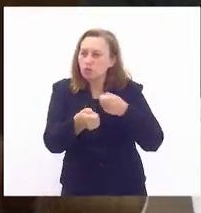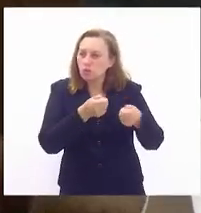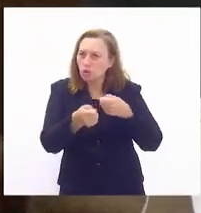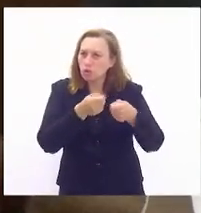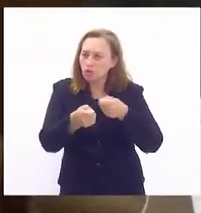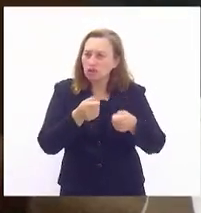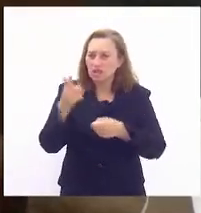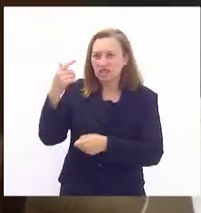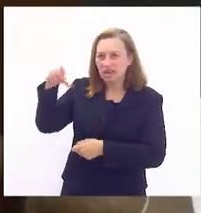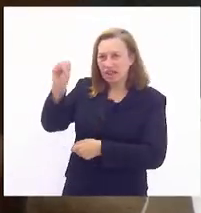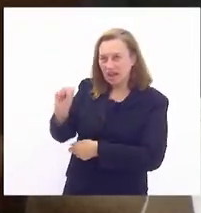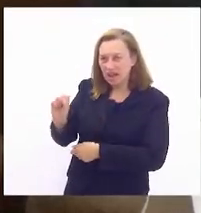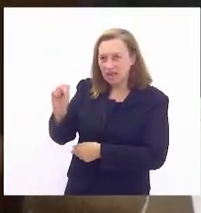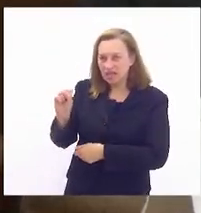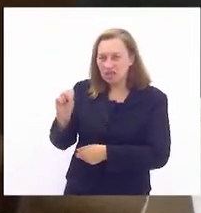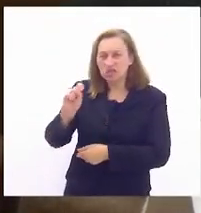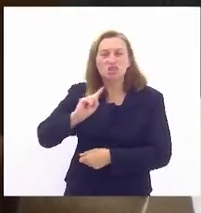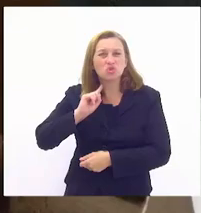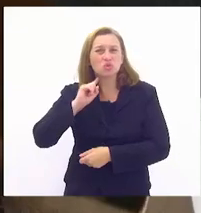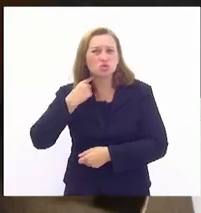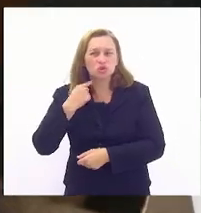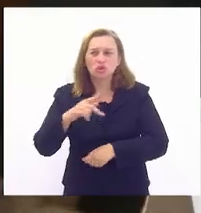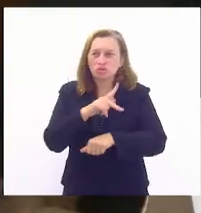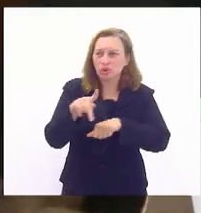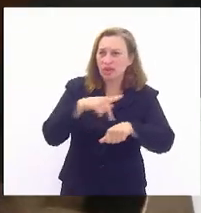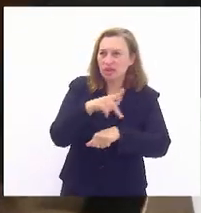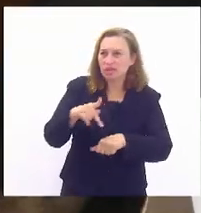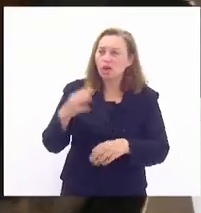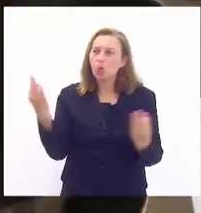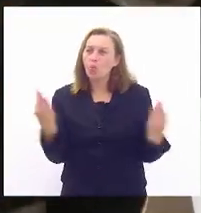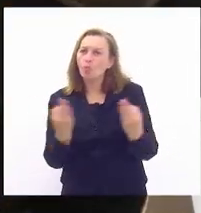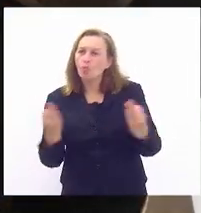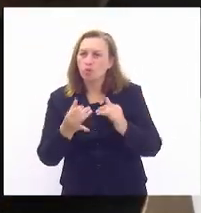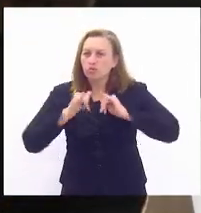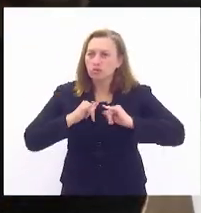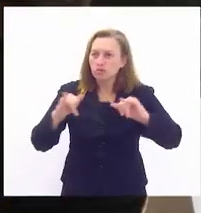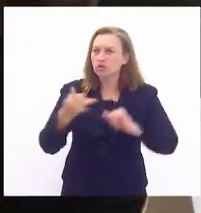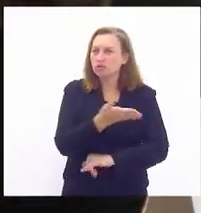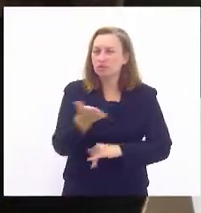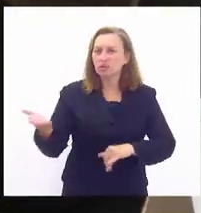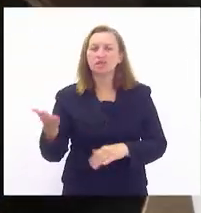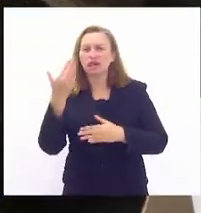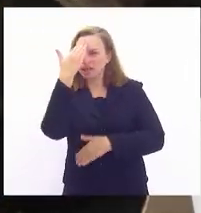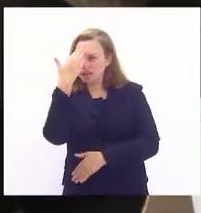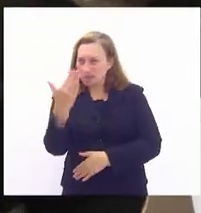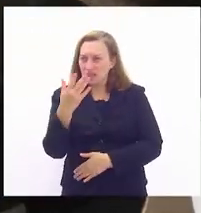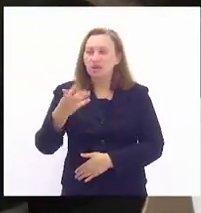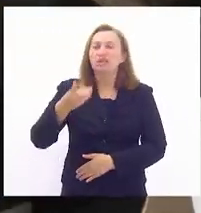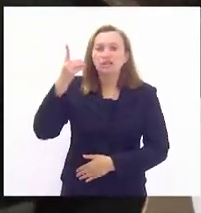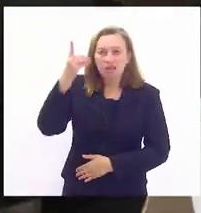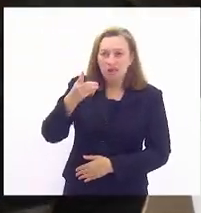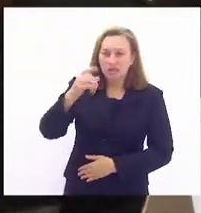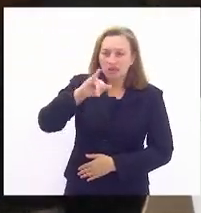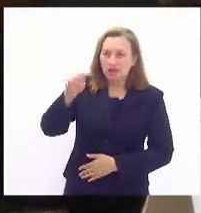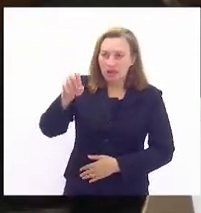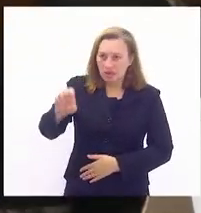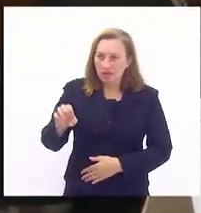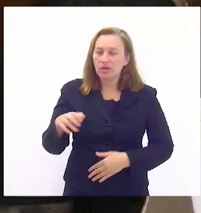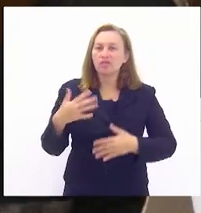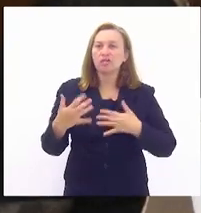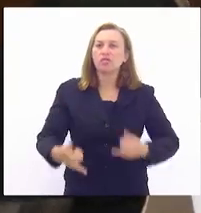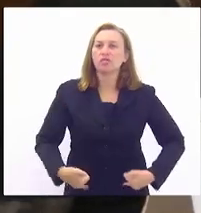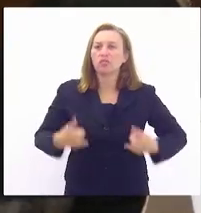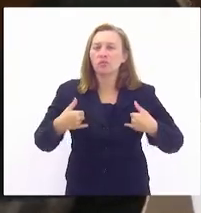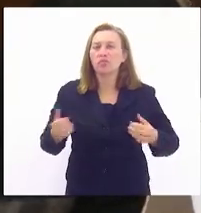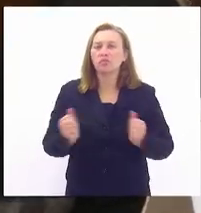em nossa cidade e em todo o Brasil. Então, essa é uma ótima notícia que eu venho trazer para vocês. Quero agradecer aqui ao deputado Jari. Muito me honra estar aqui